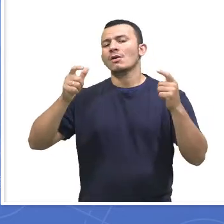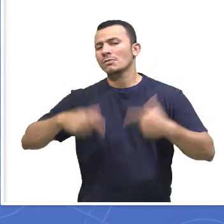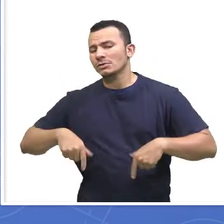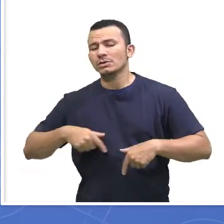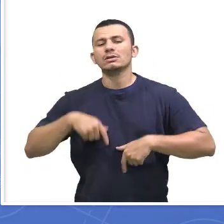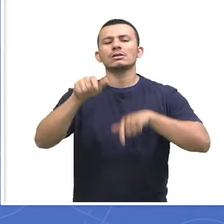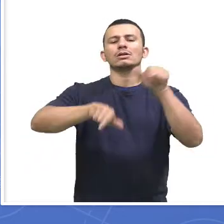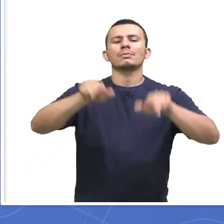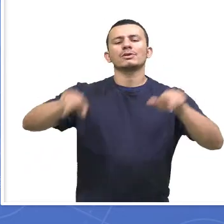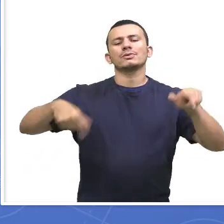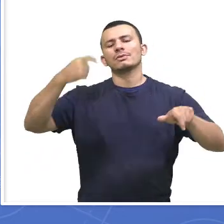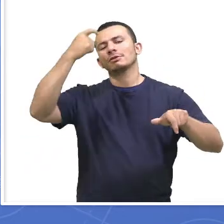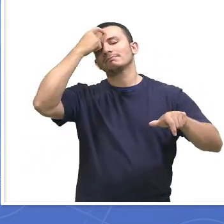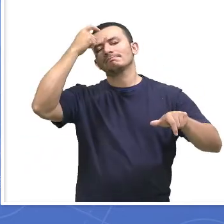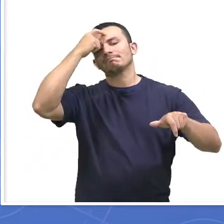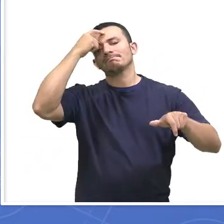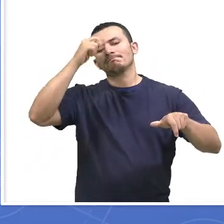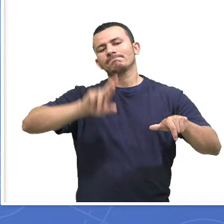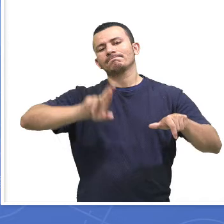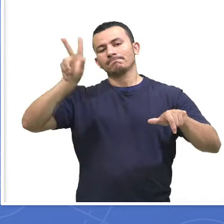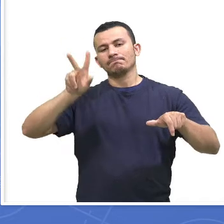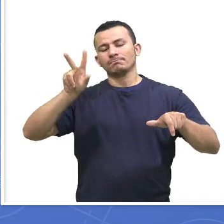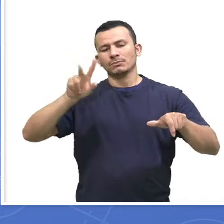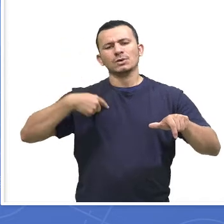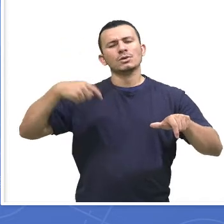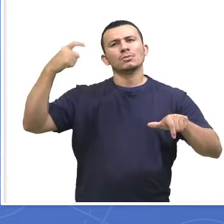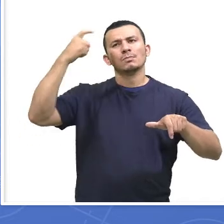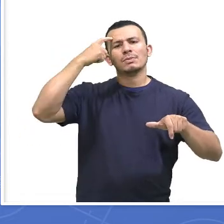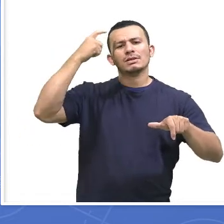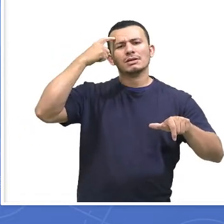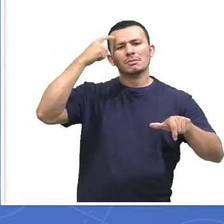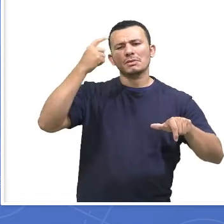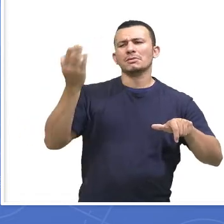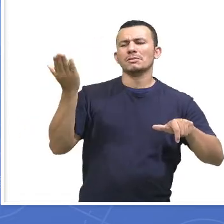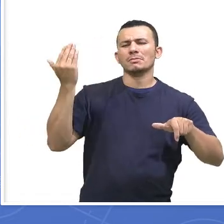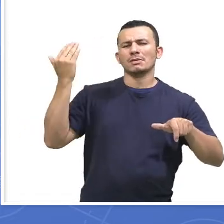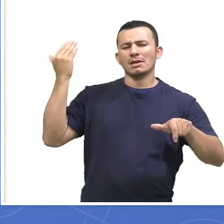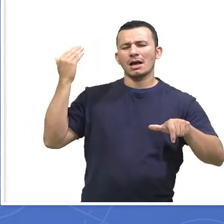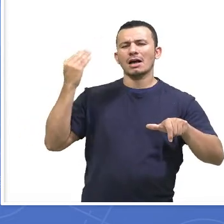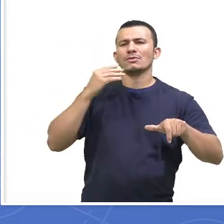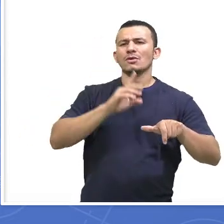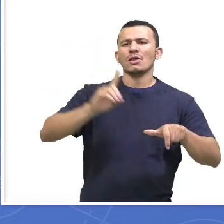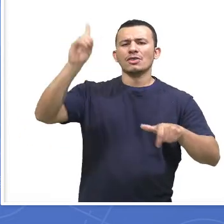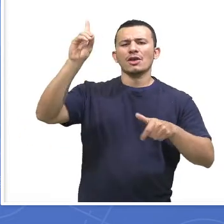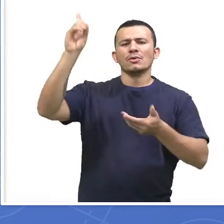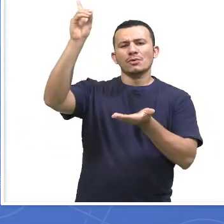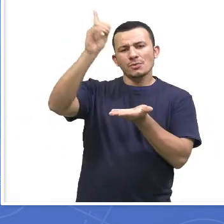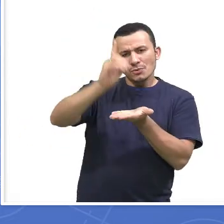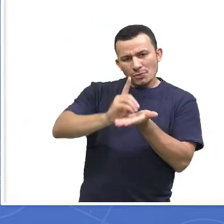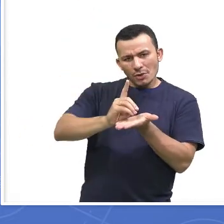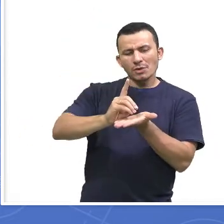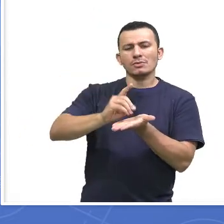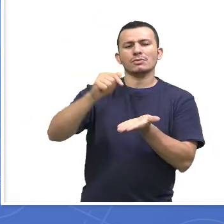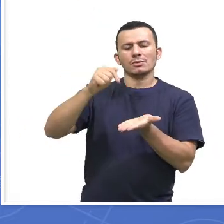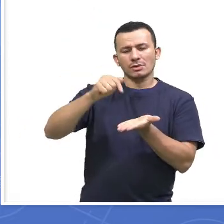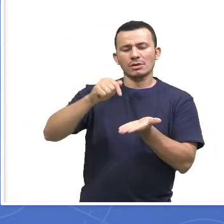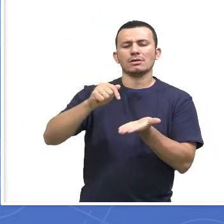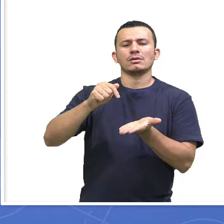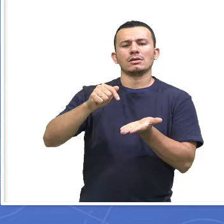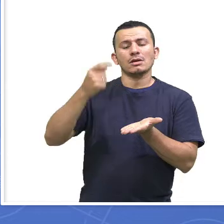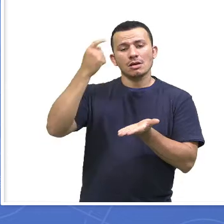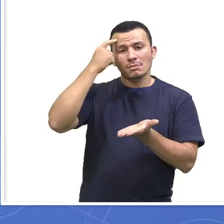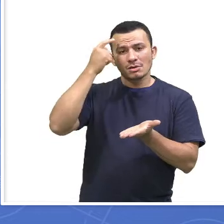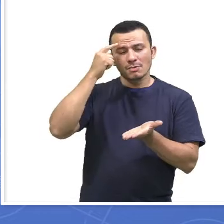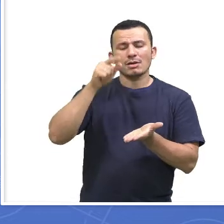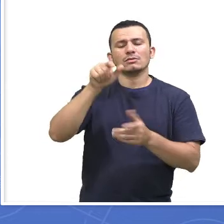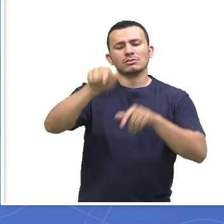das pessoas. Aquela ideia teocêntrica, de Deus como centro, essa mentalidade,